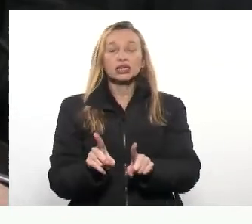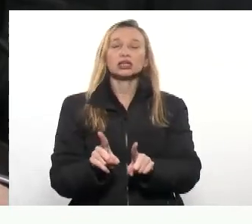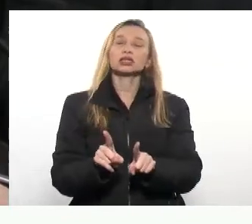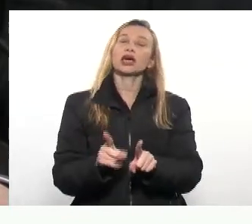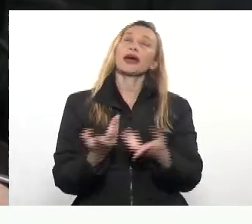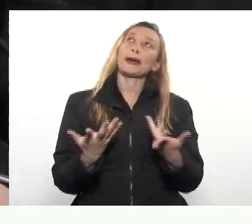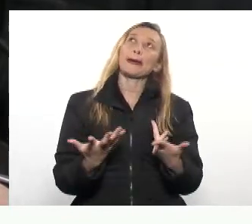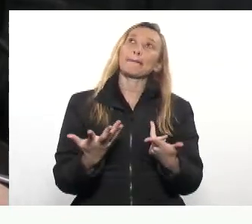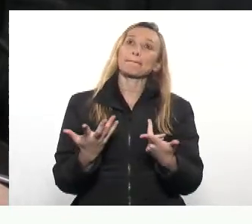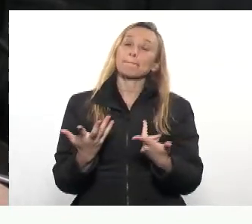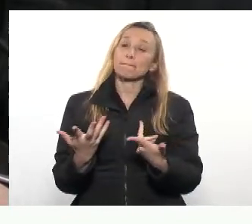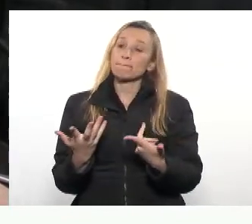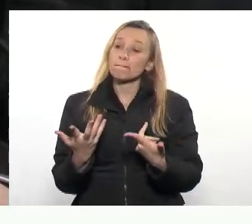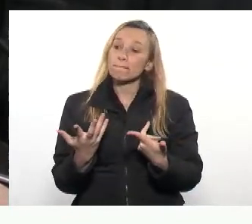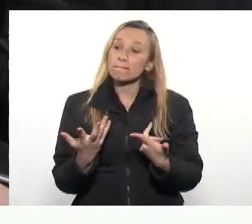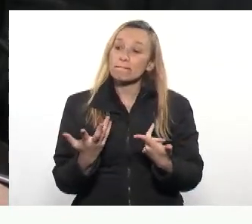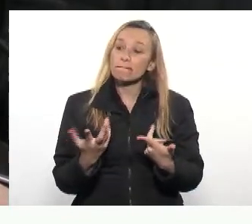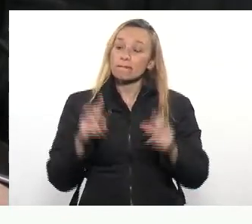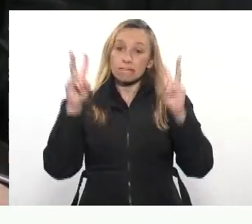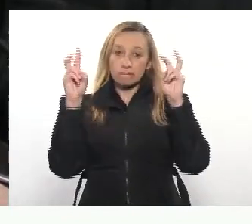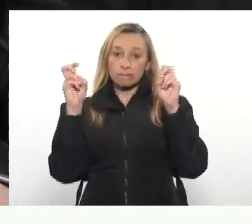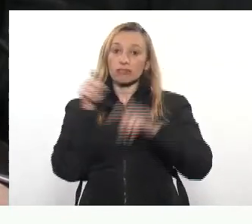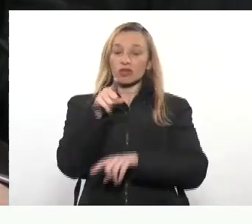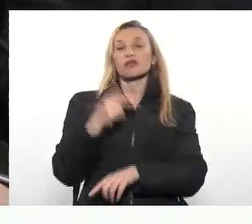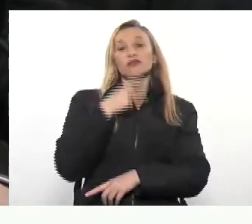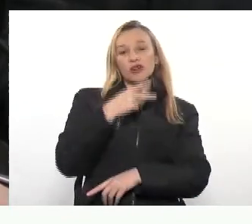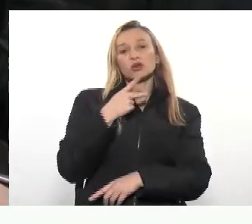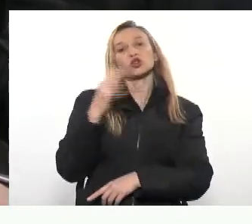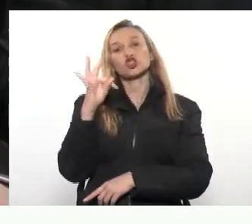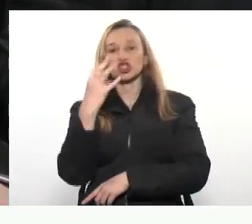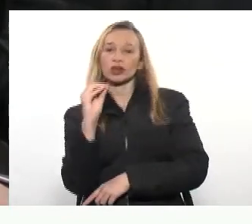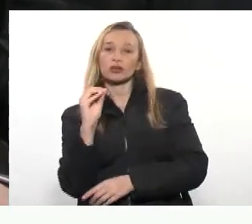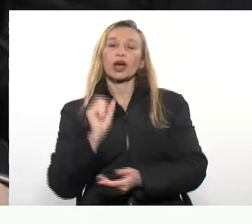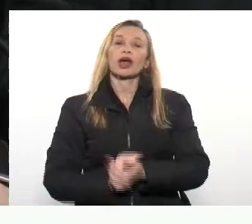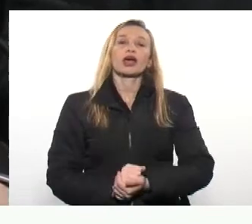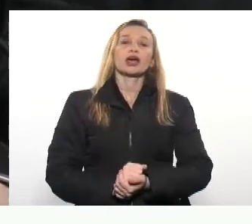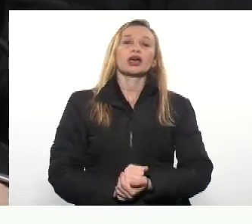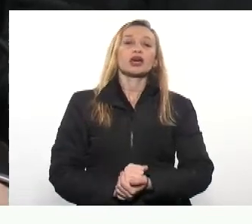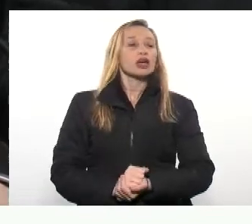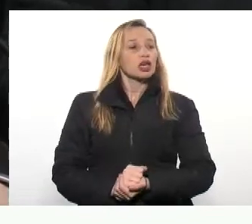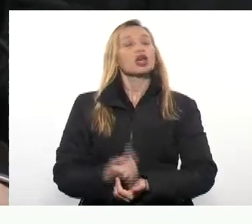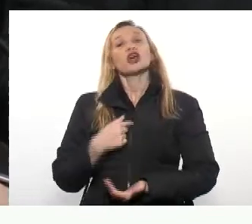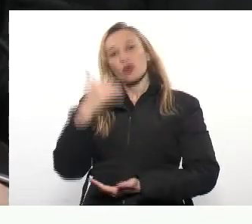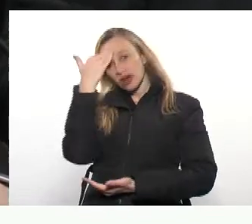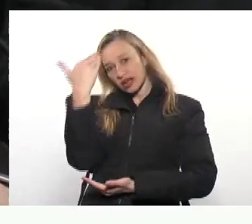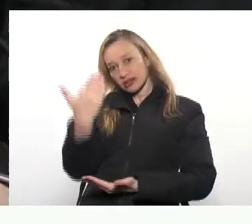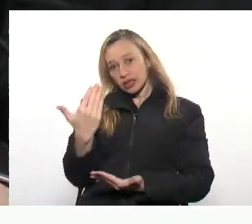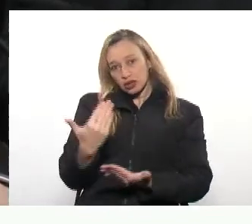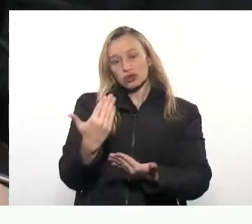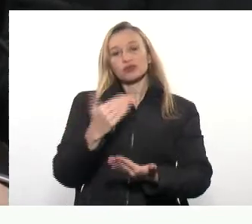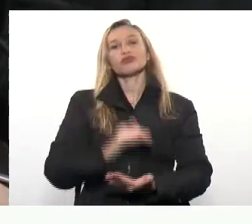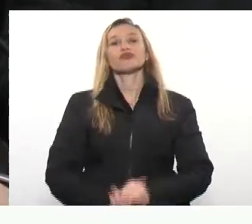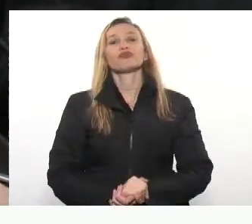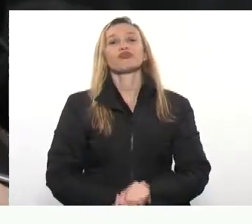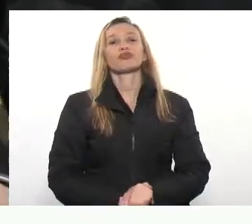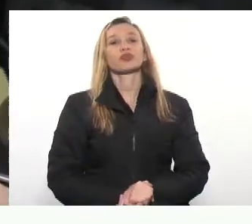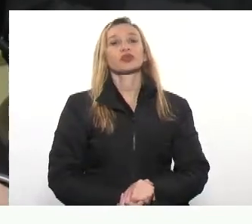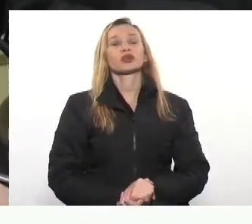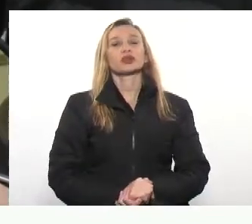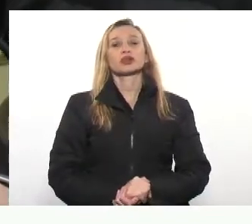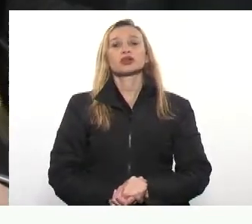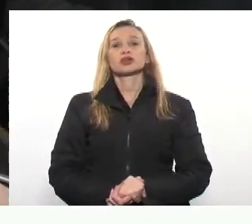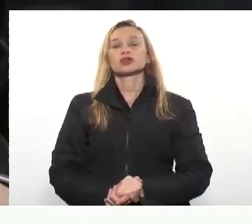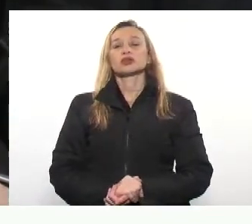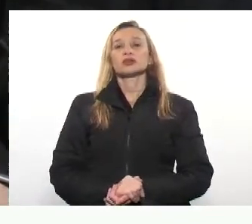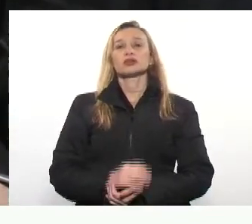vou... essa questão que você colocou, Tiago, eu agradeço, né, essa colocação